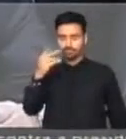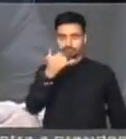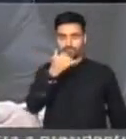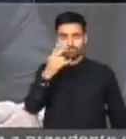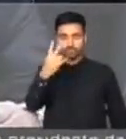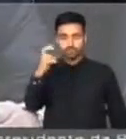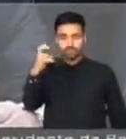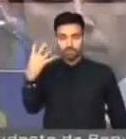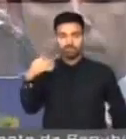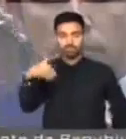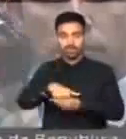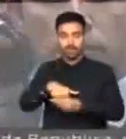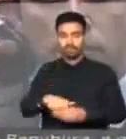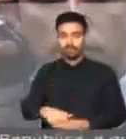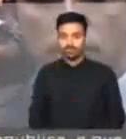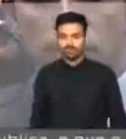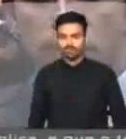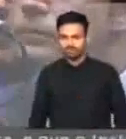PV.